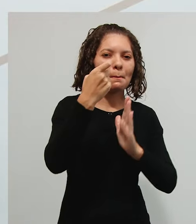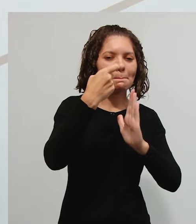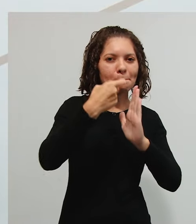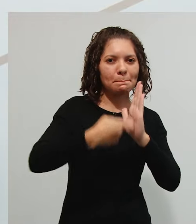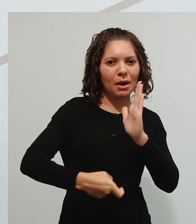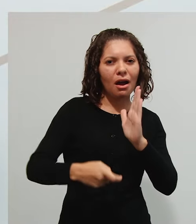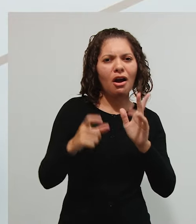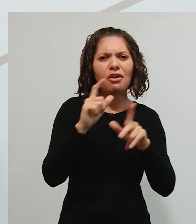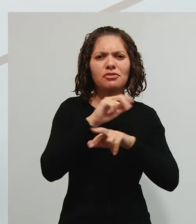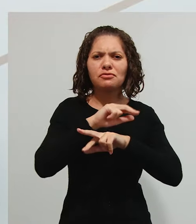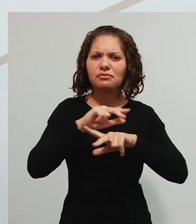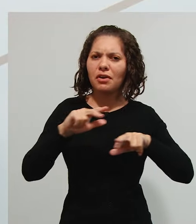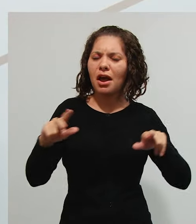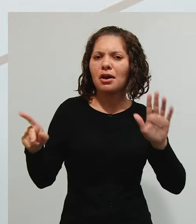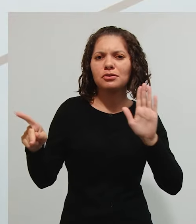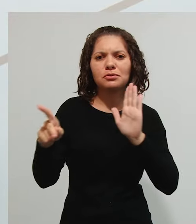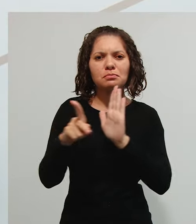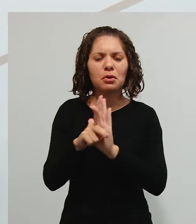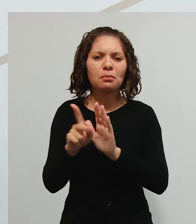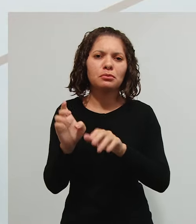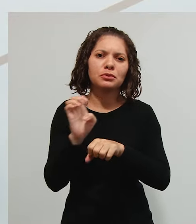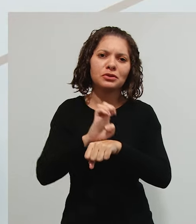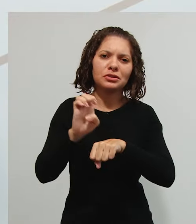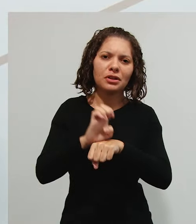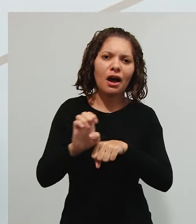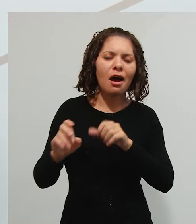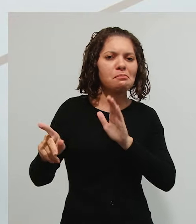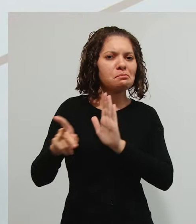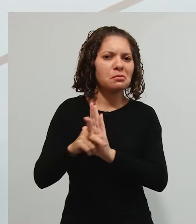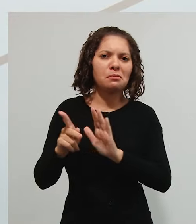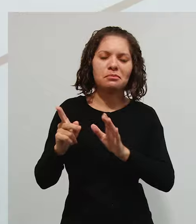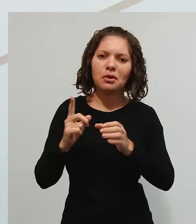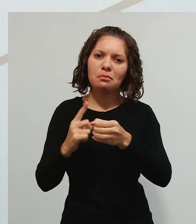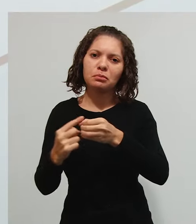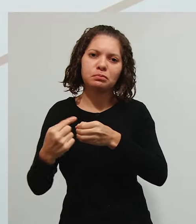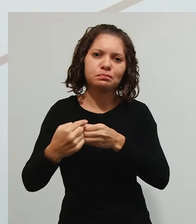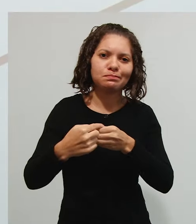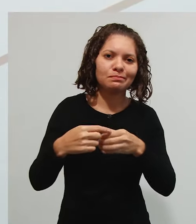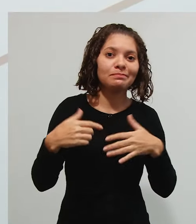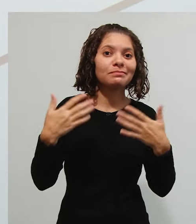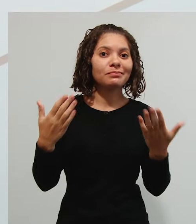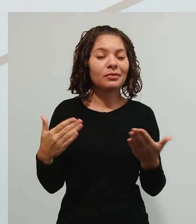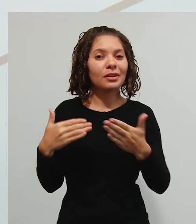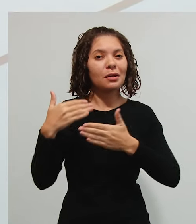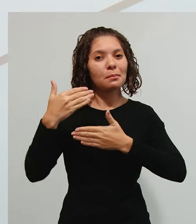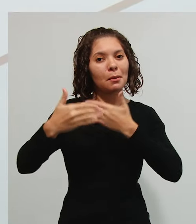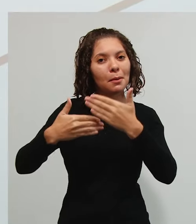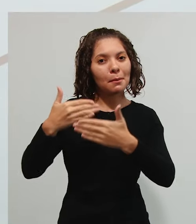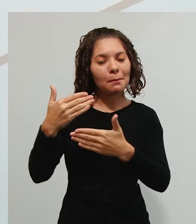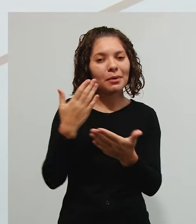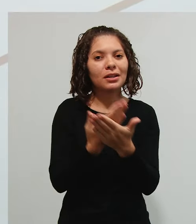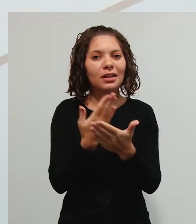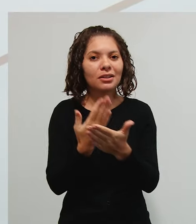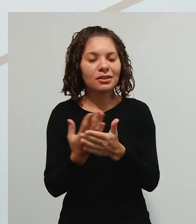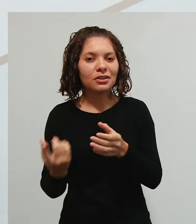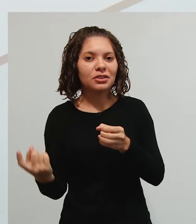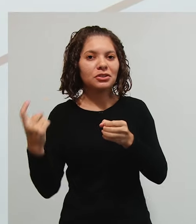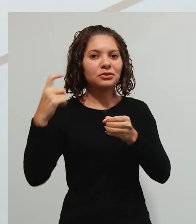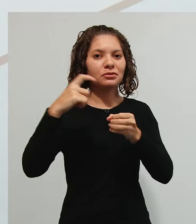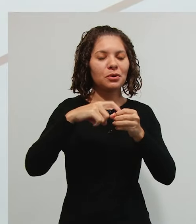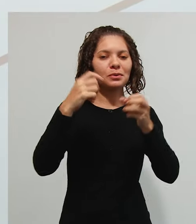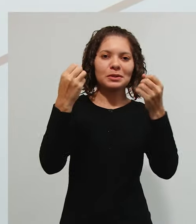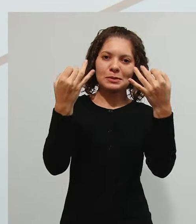impostos da União dos Estados dos Municípios E aí nas próximas aulas a gente retoma falando um pouquinho das